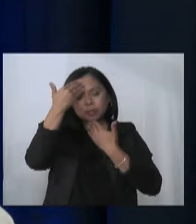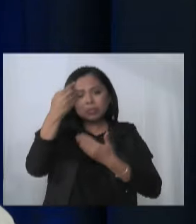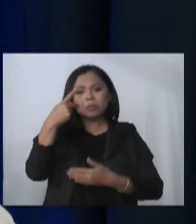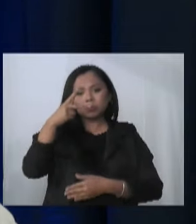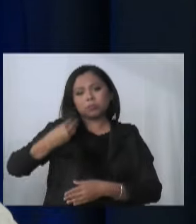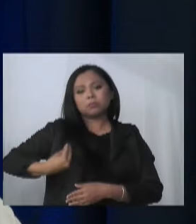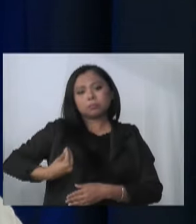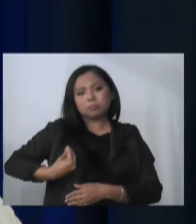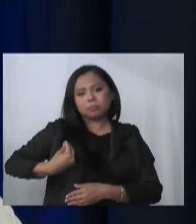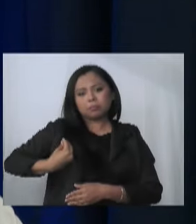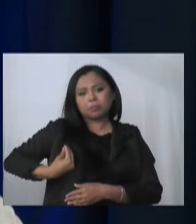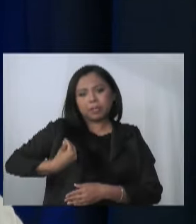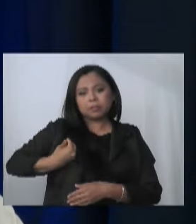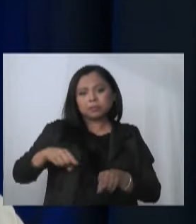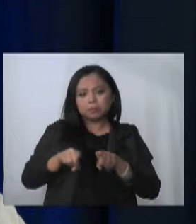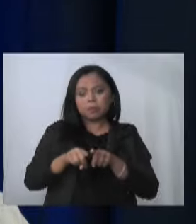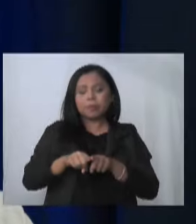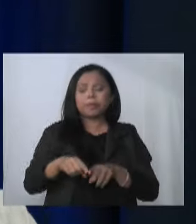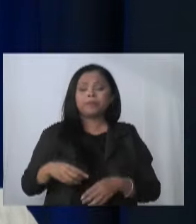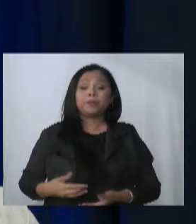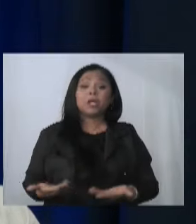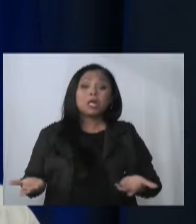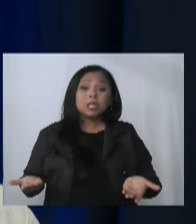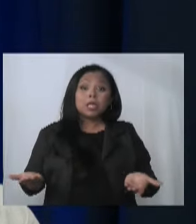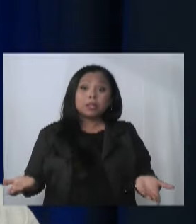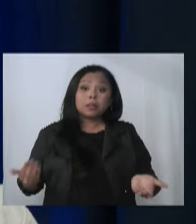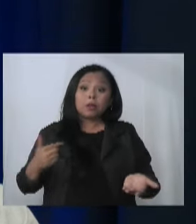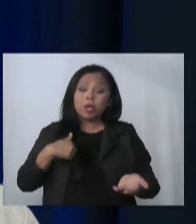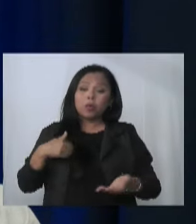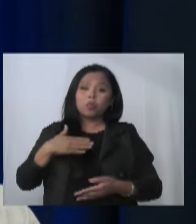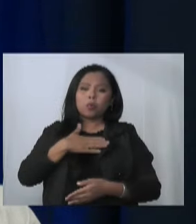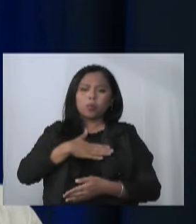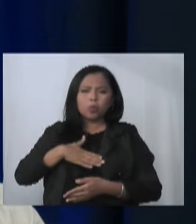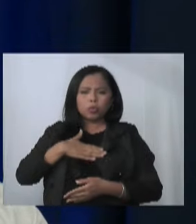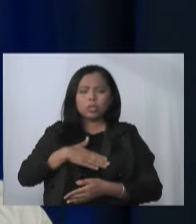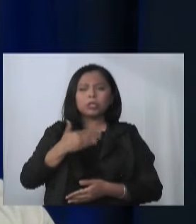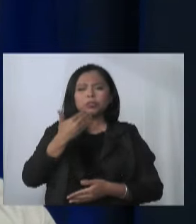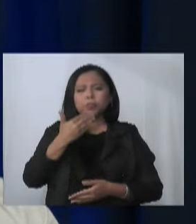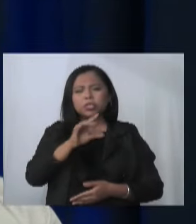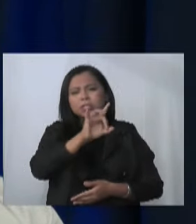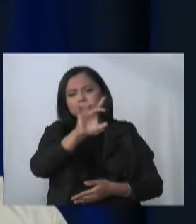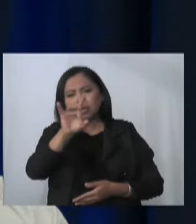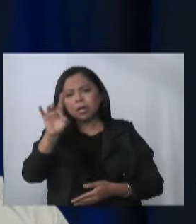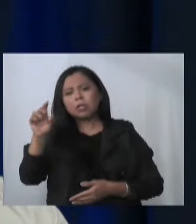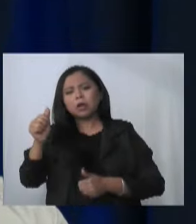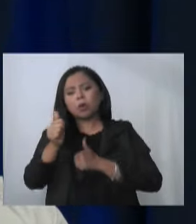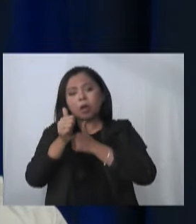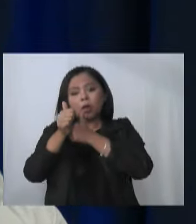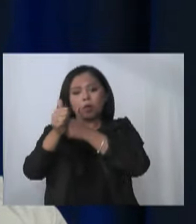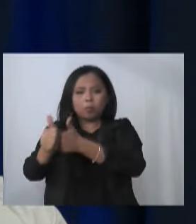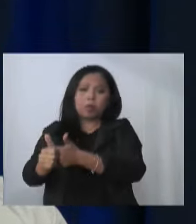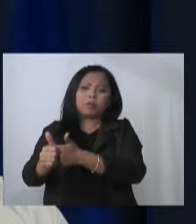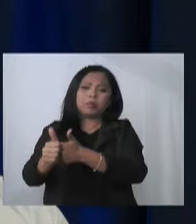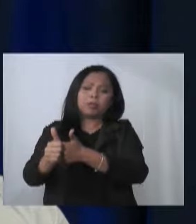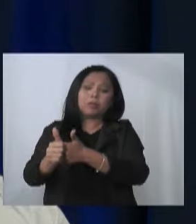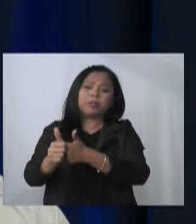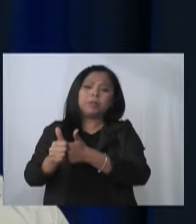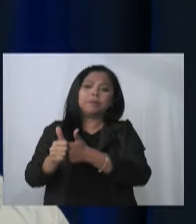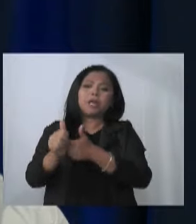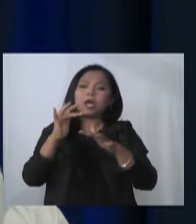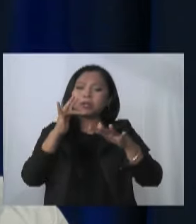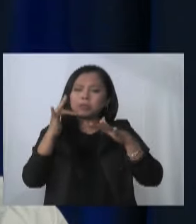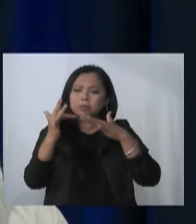Eu gostaria de convidar cada teresinense a seguir as nossas redes sociais, Tony com dois N's e Y. Você vai encontrar